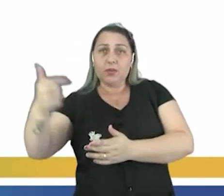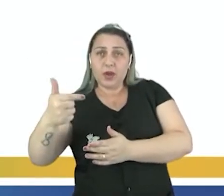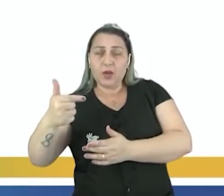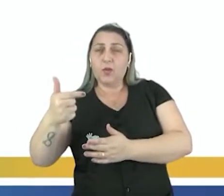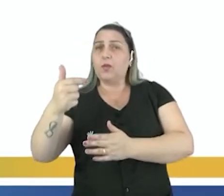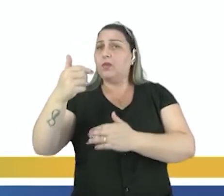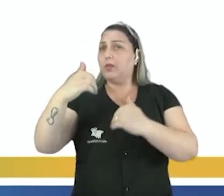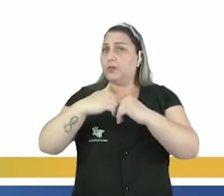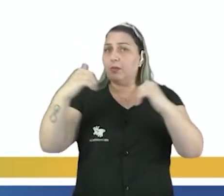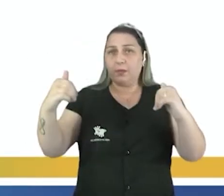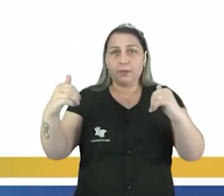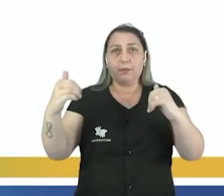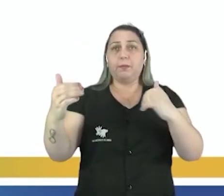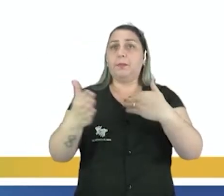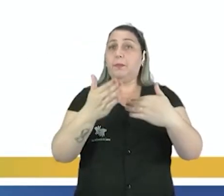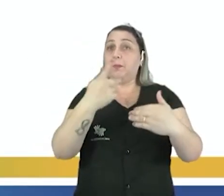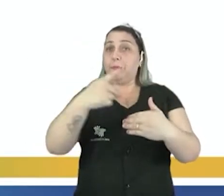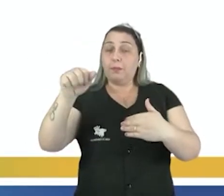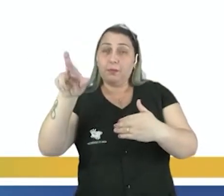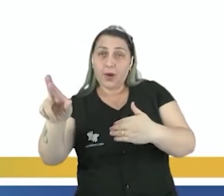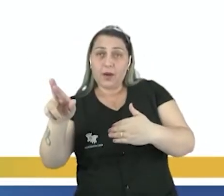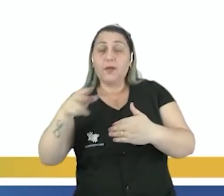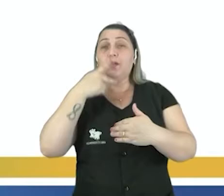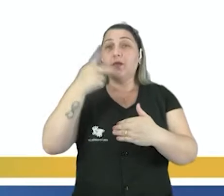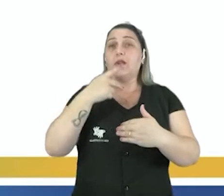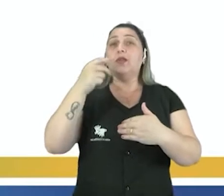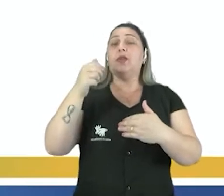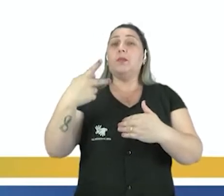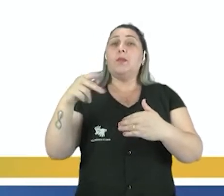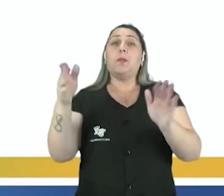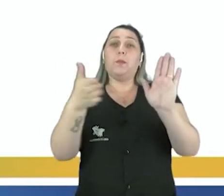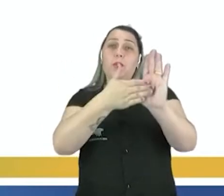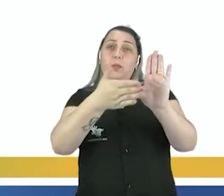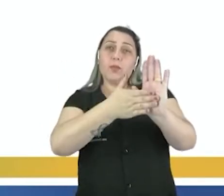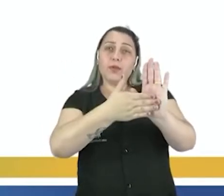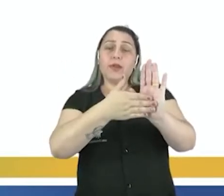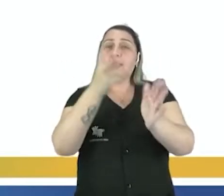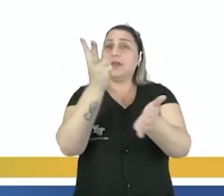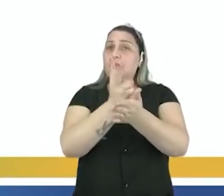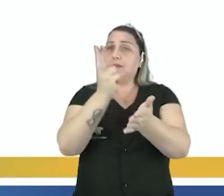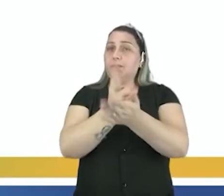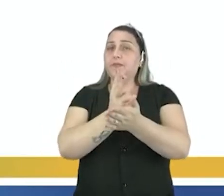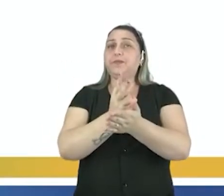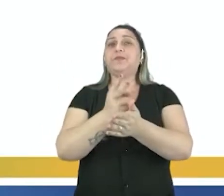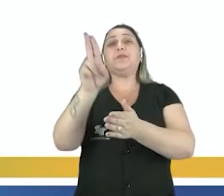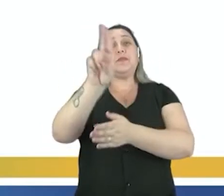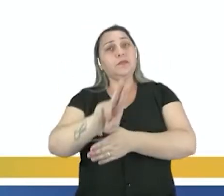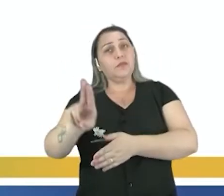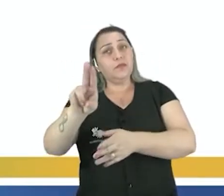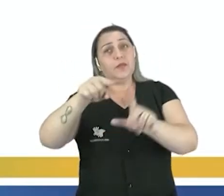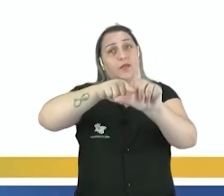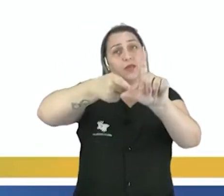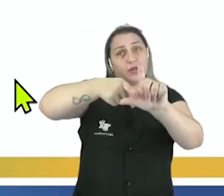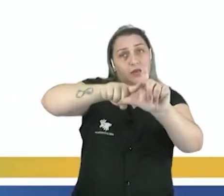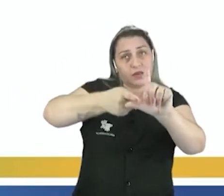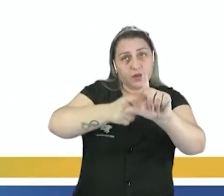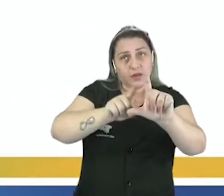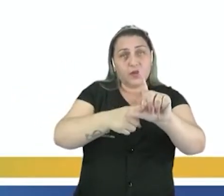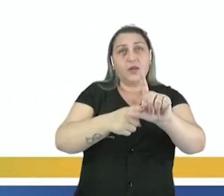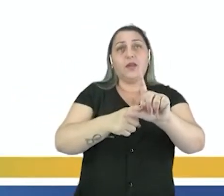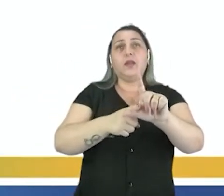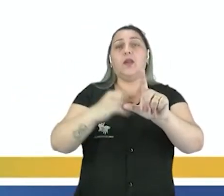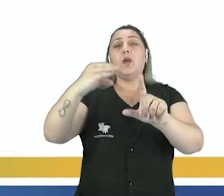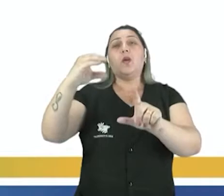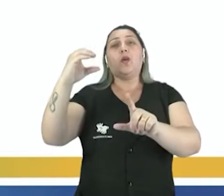qualquer par de lados correspondentes. Então eu falo que os lados são proporcionais. Além disso, os ângulos correspondentes